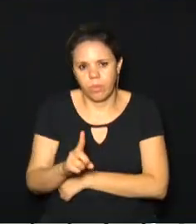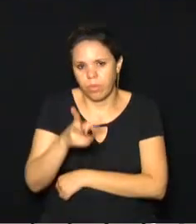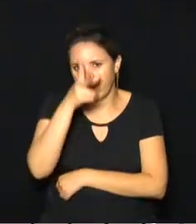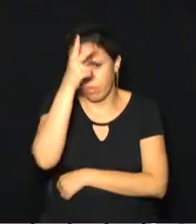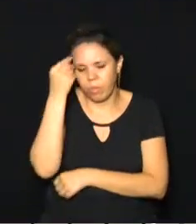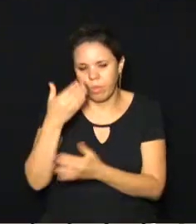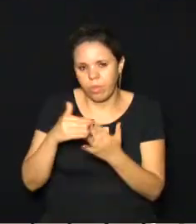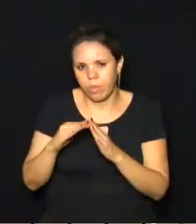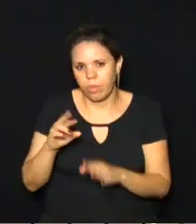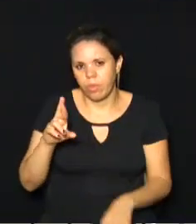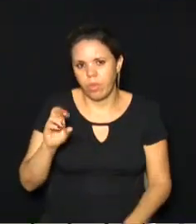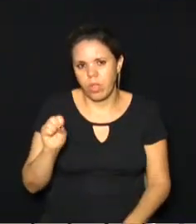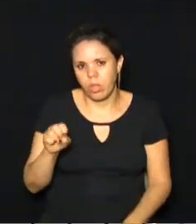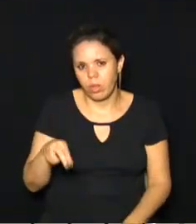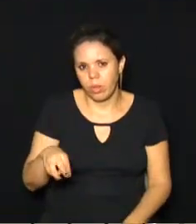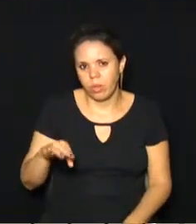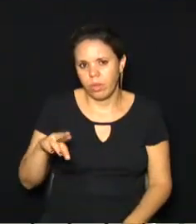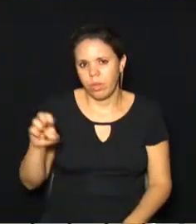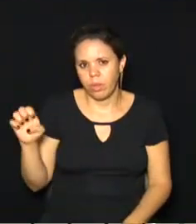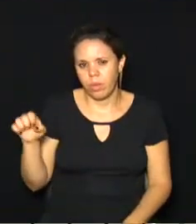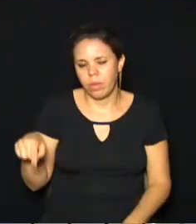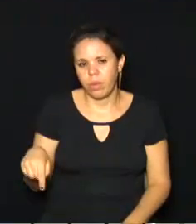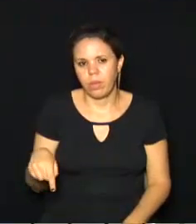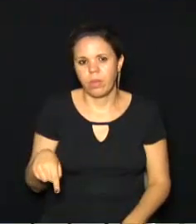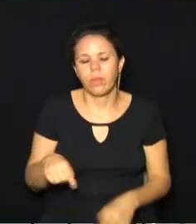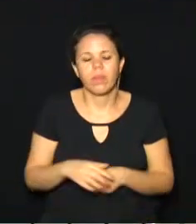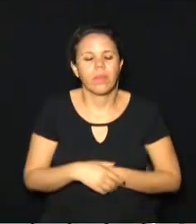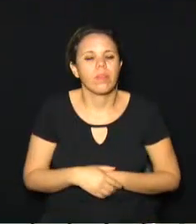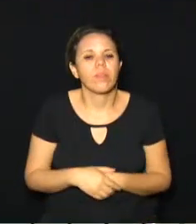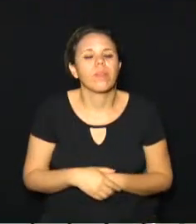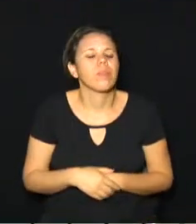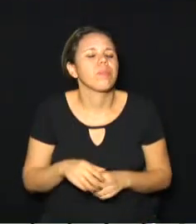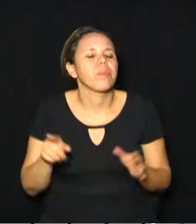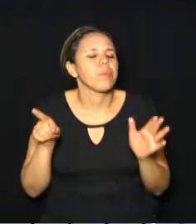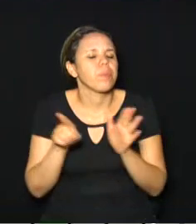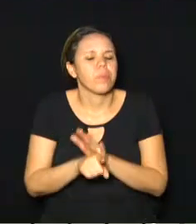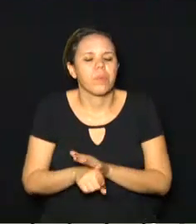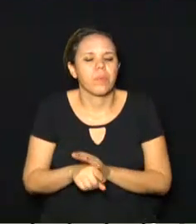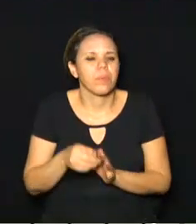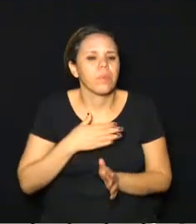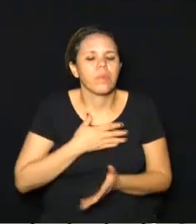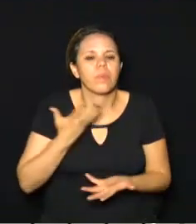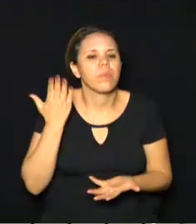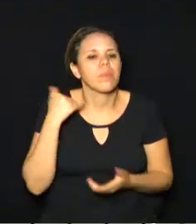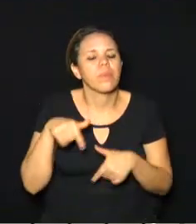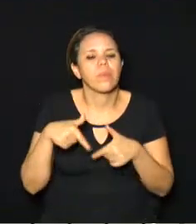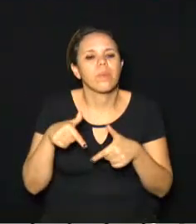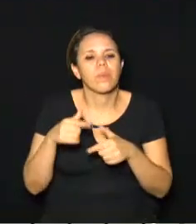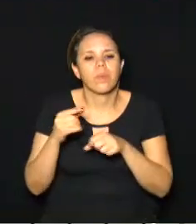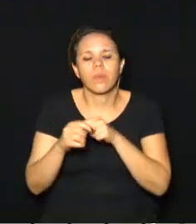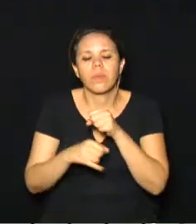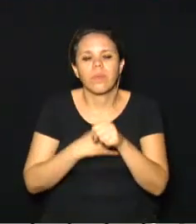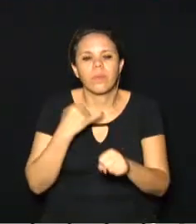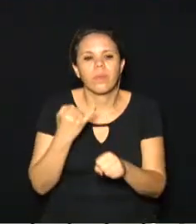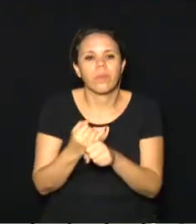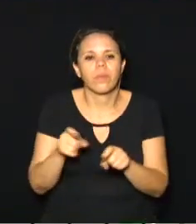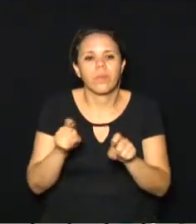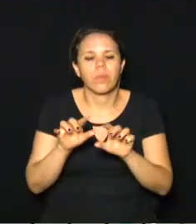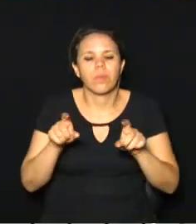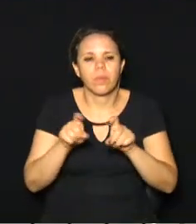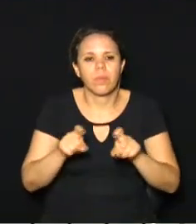A Rosimeire do Tomás pergunta o seguinte: gostaria de saber se esses trabalhos online com as